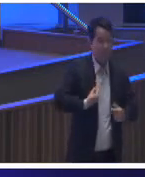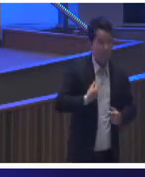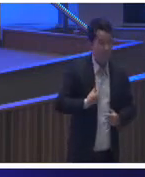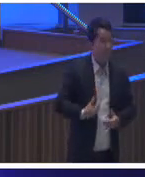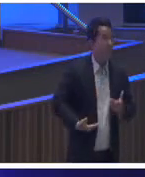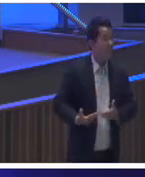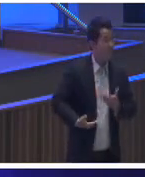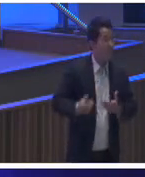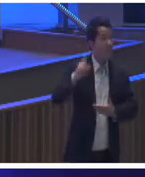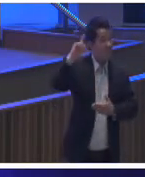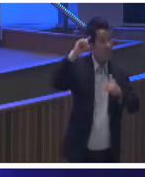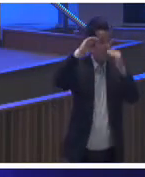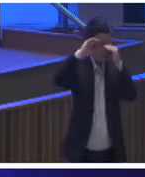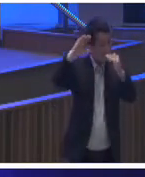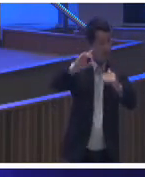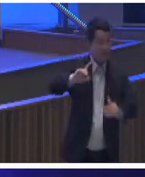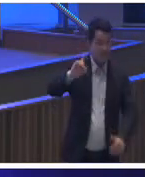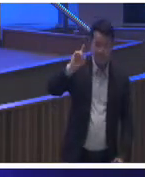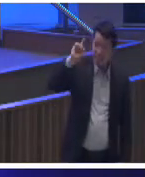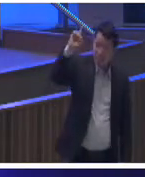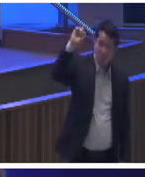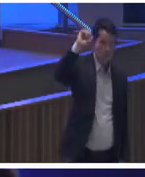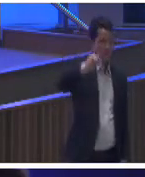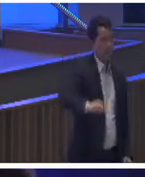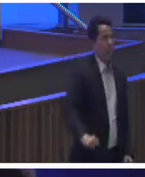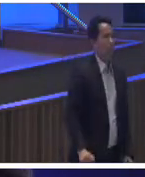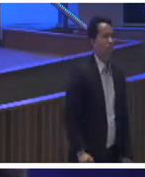acontecendo. Queria terminar